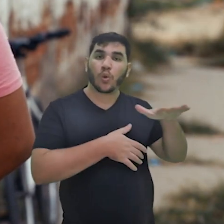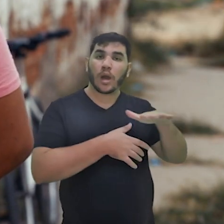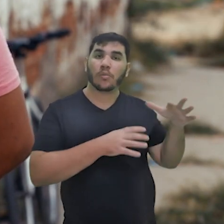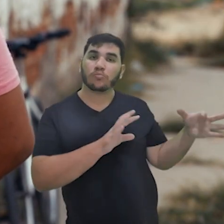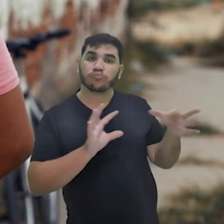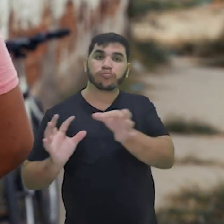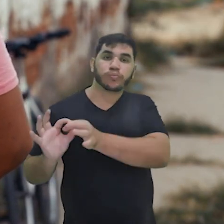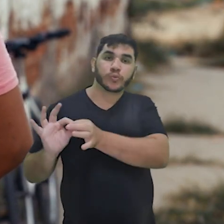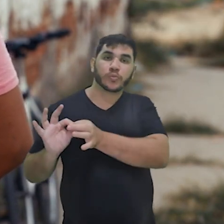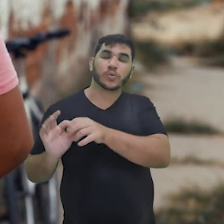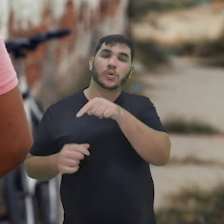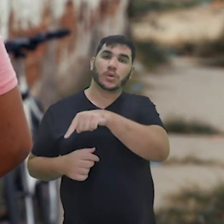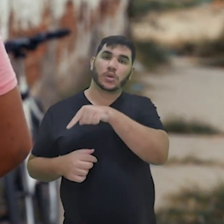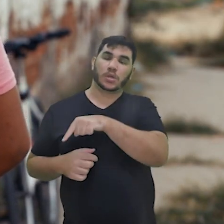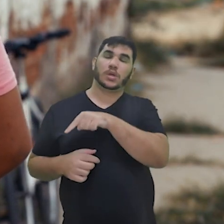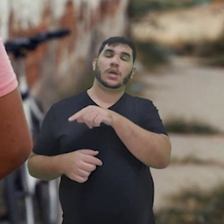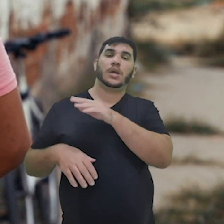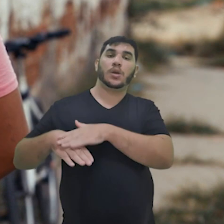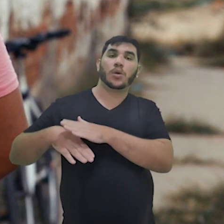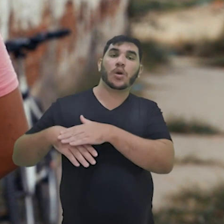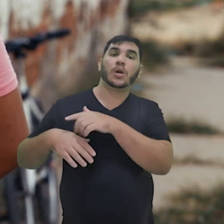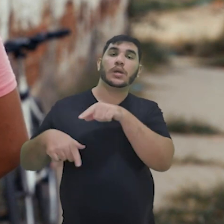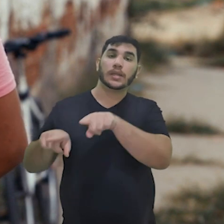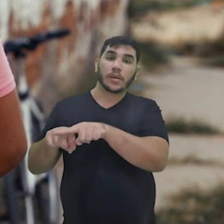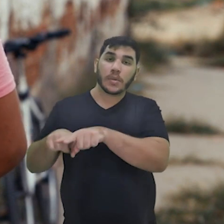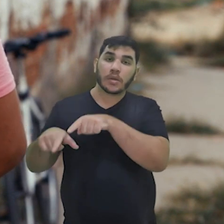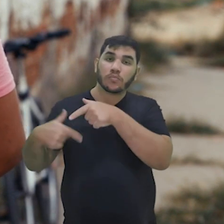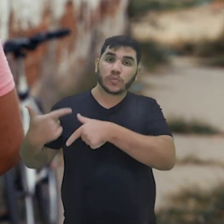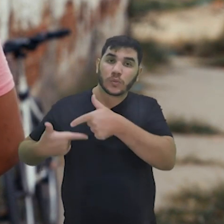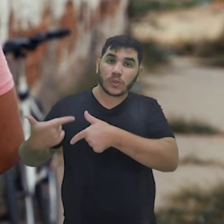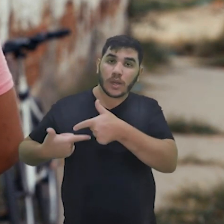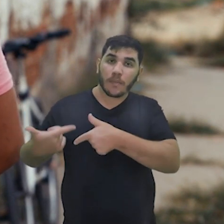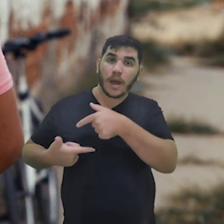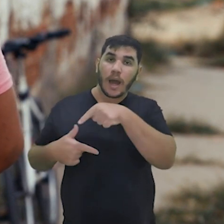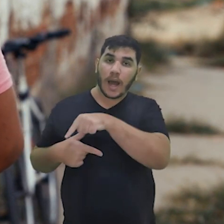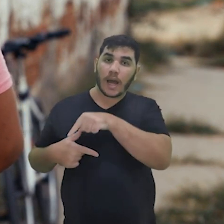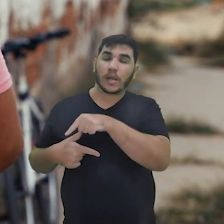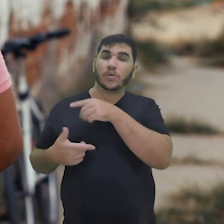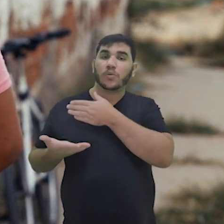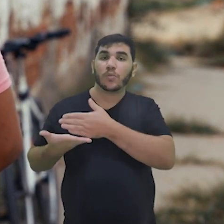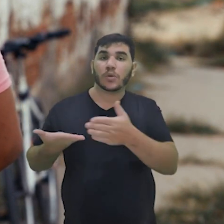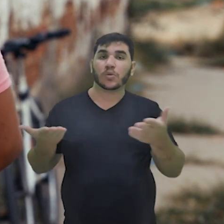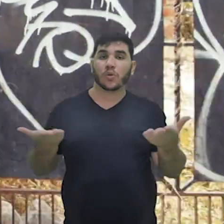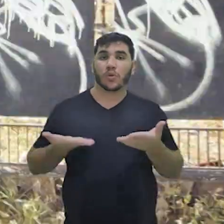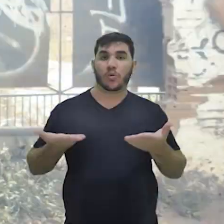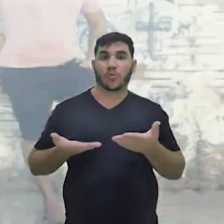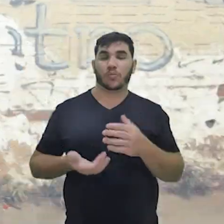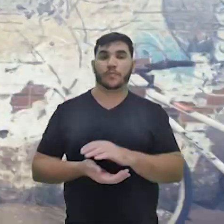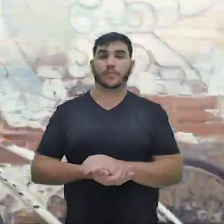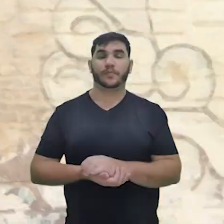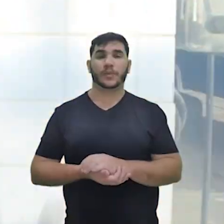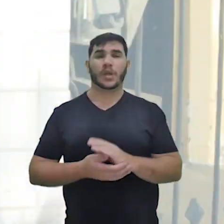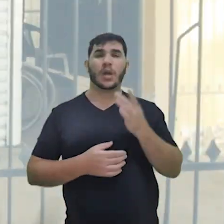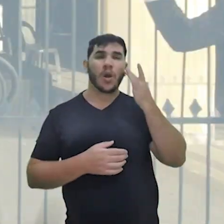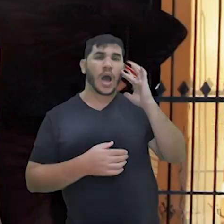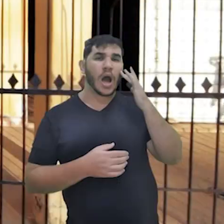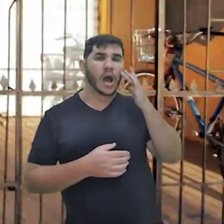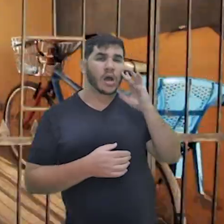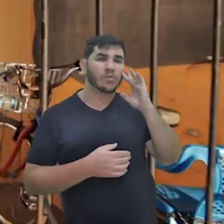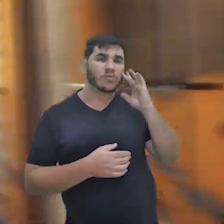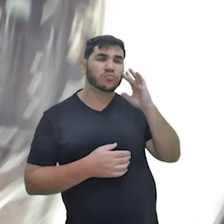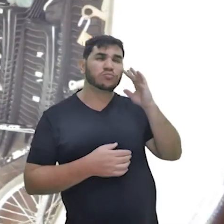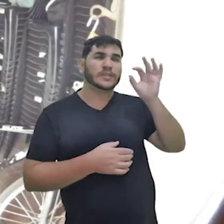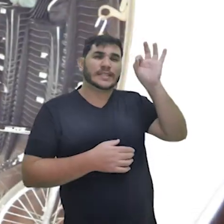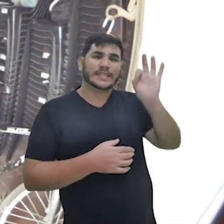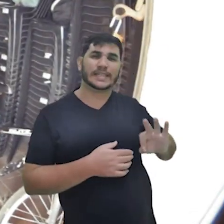tudo permeado pelo fazer e pela construção do que a gente faz hoje. Eu acho que a única certeza que eu